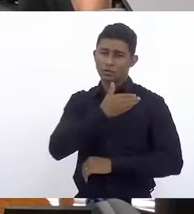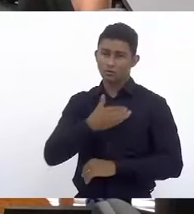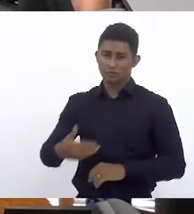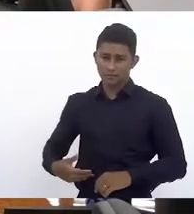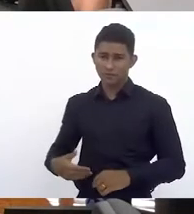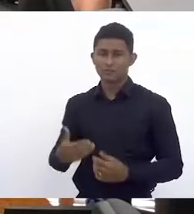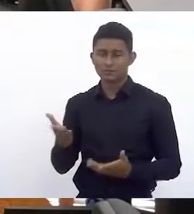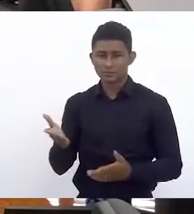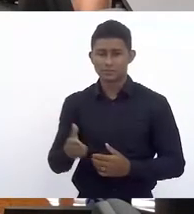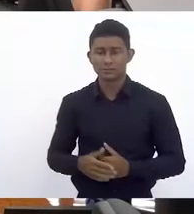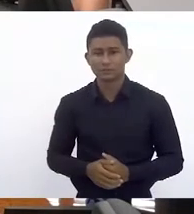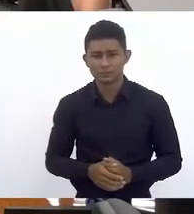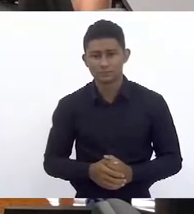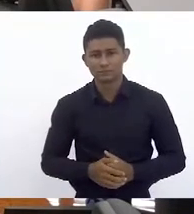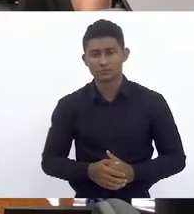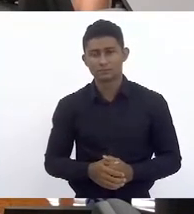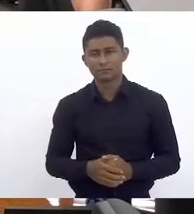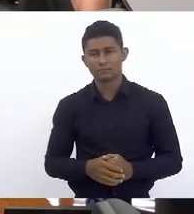é,